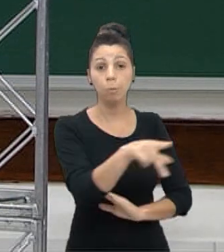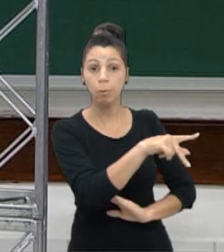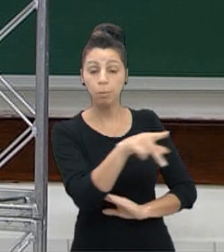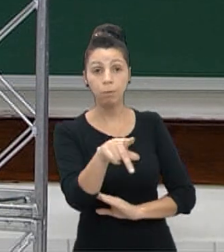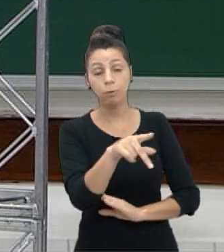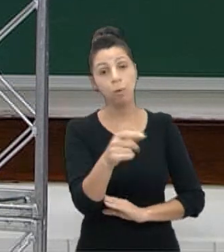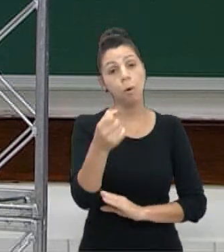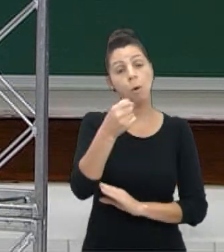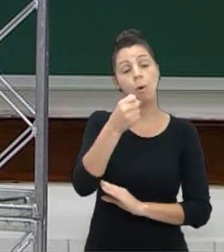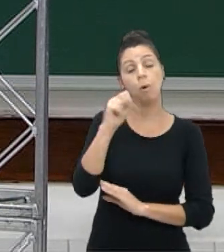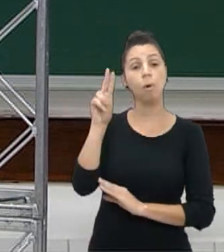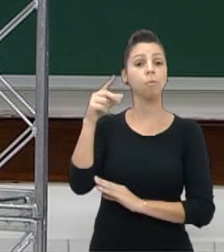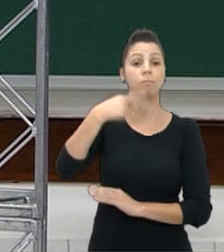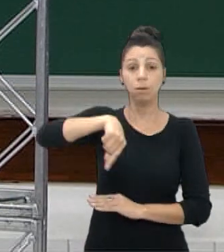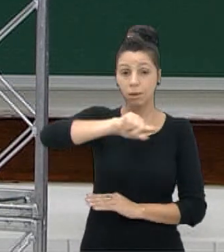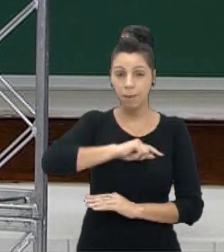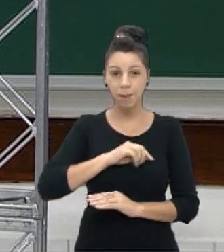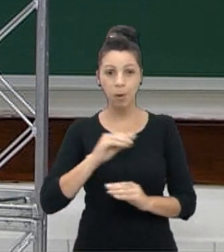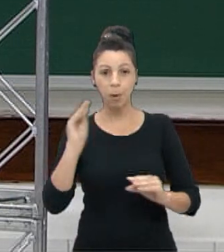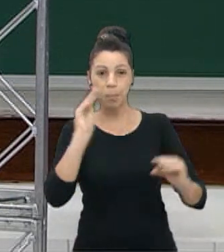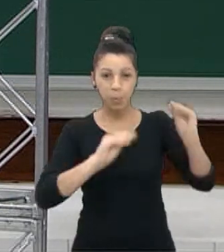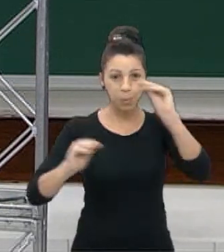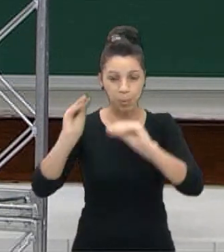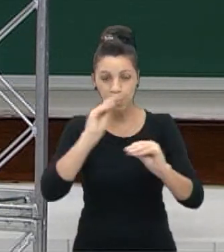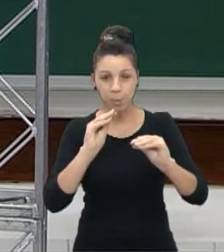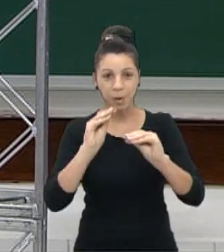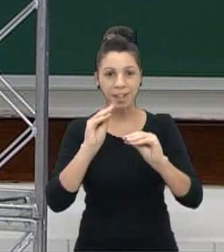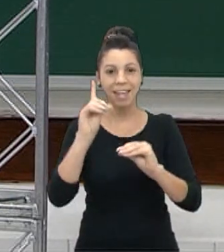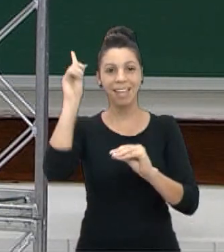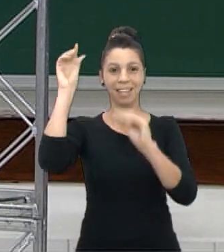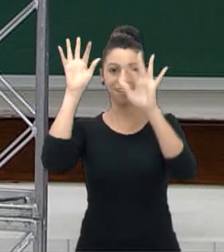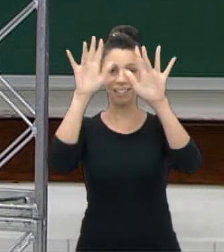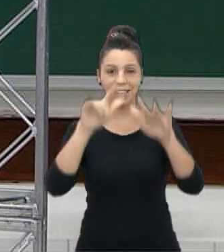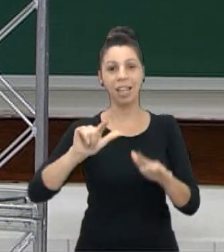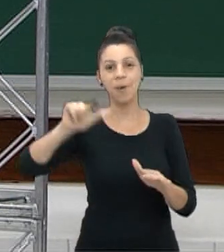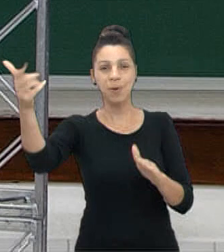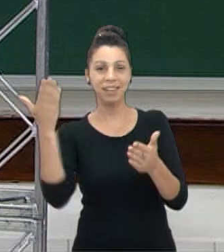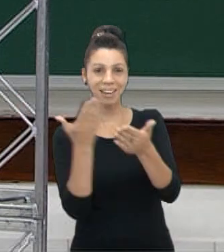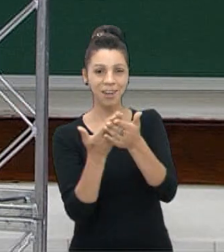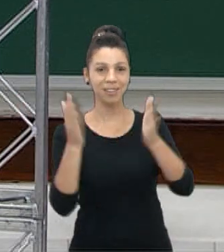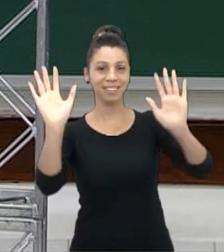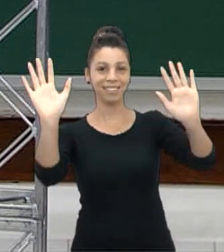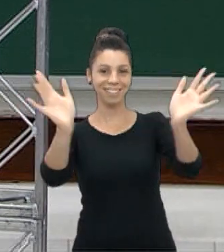para nós, tá bom? Beijão, fiquem com Deus e até a próxima.